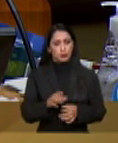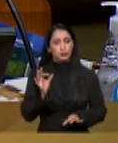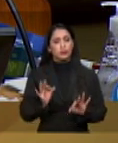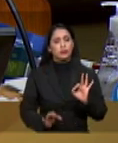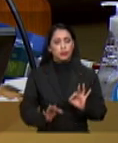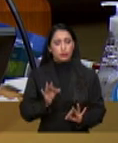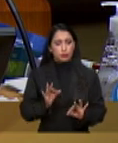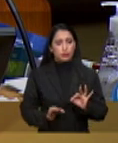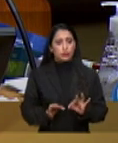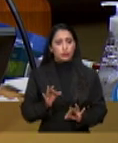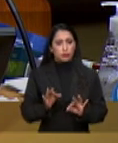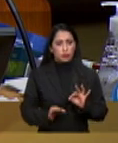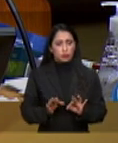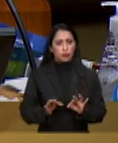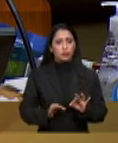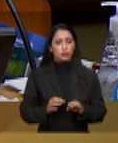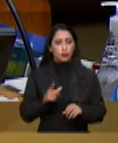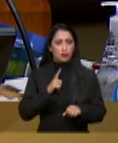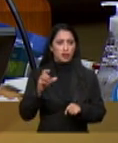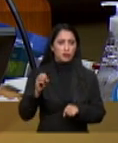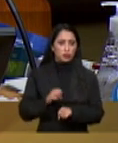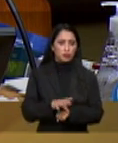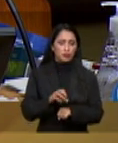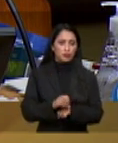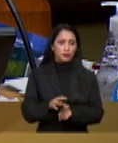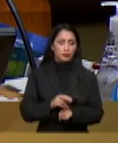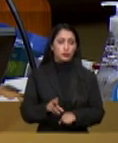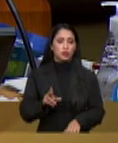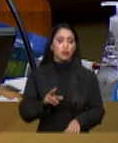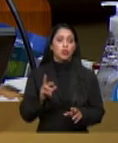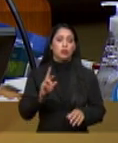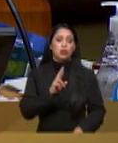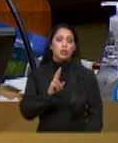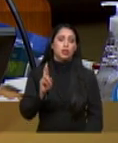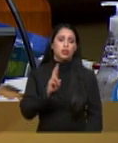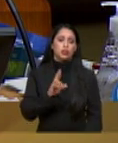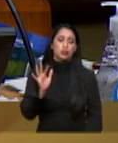judicial. O compartilhamento pela UIF e pela Receita,